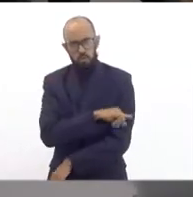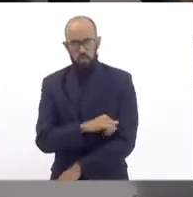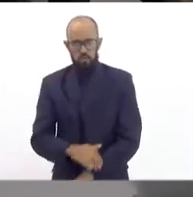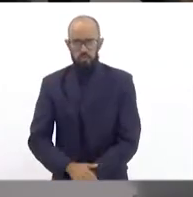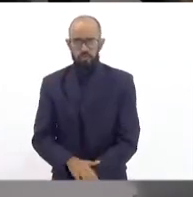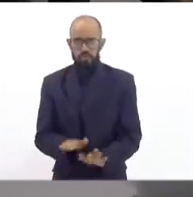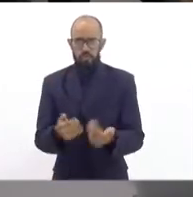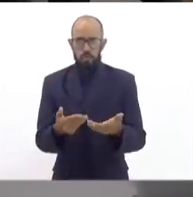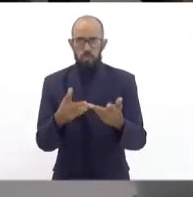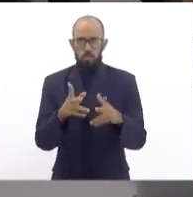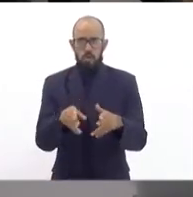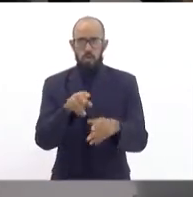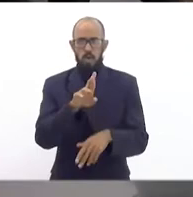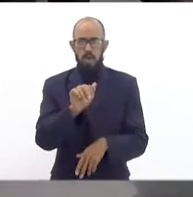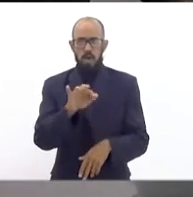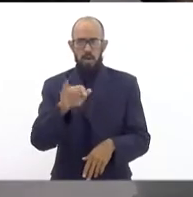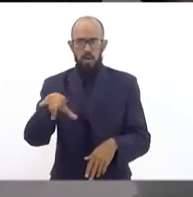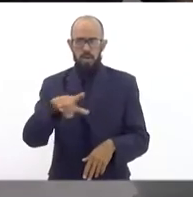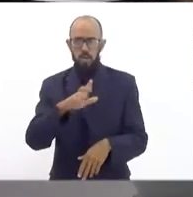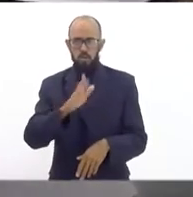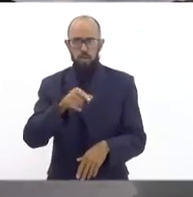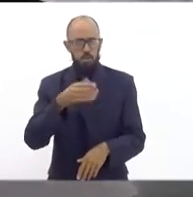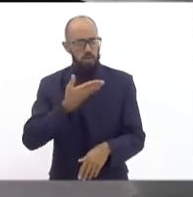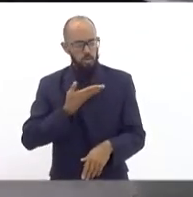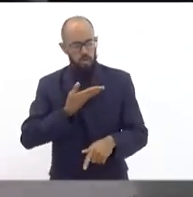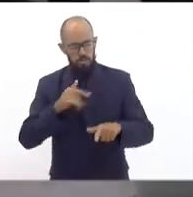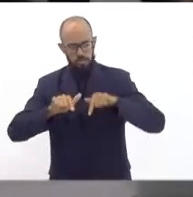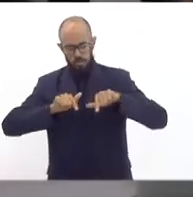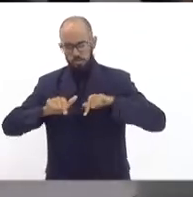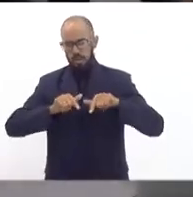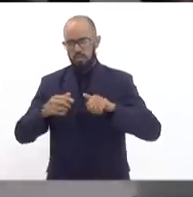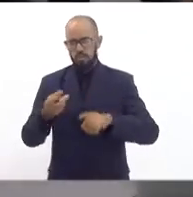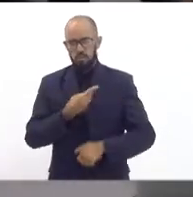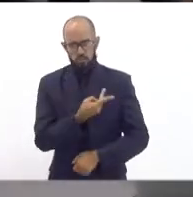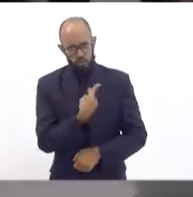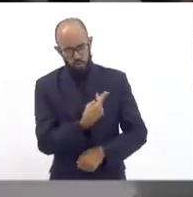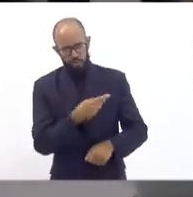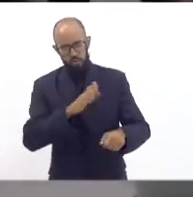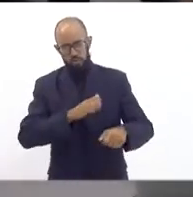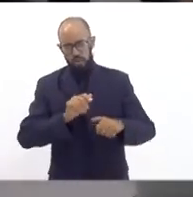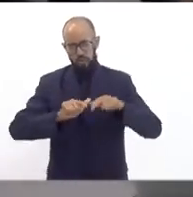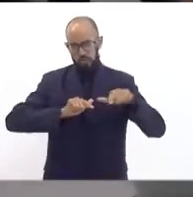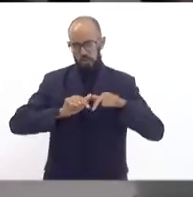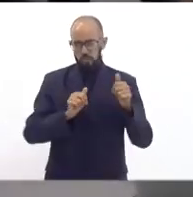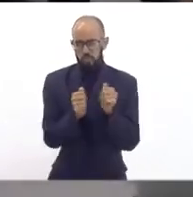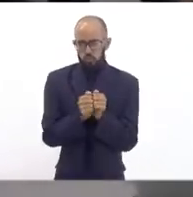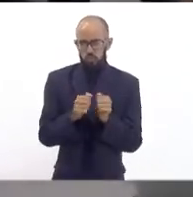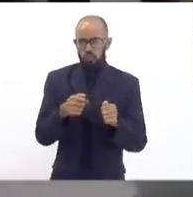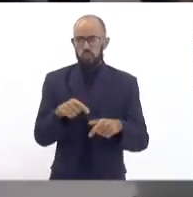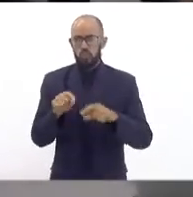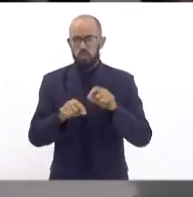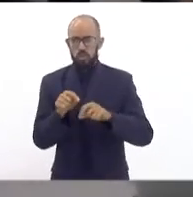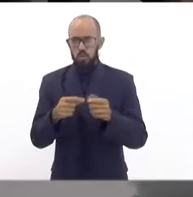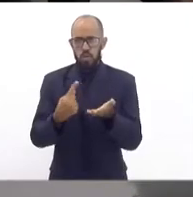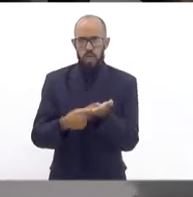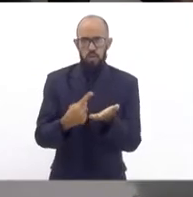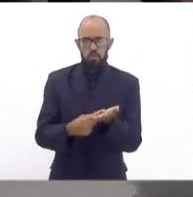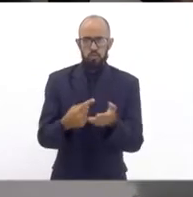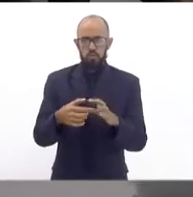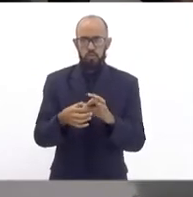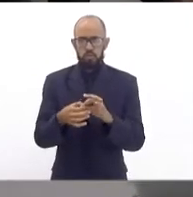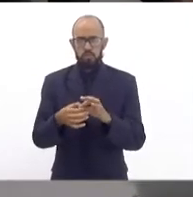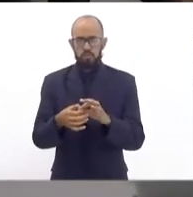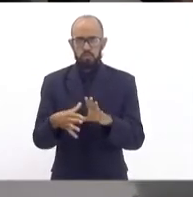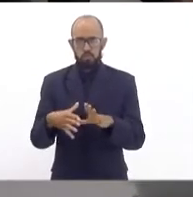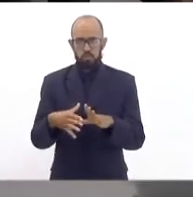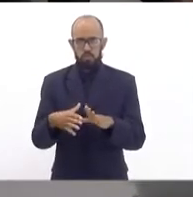Raquel, colega de trabalho, já participamos aí de algumas reuniões juntos, explicou, o reajuste que foi concedido...